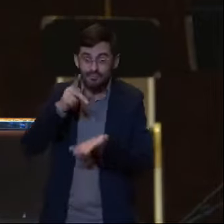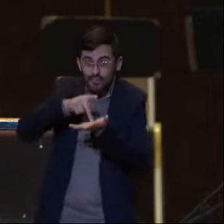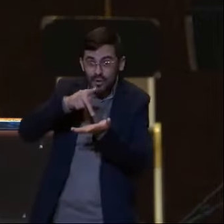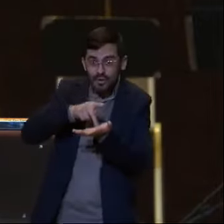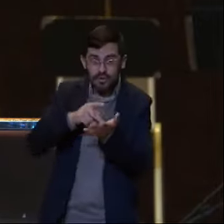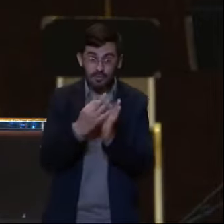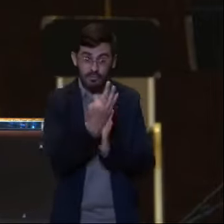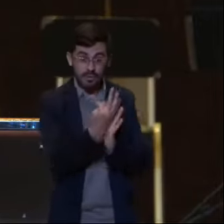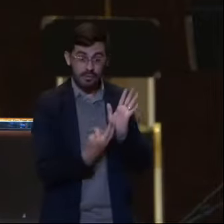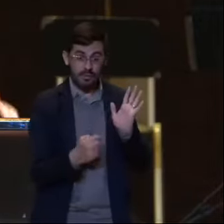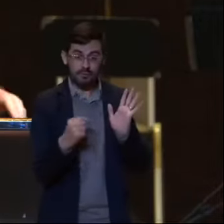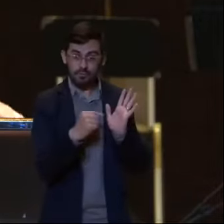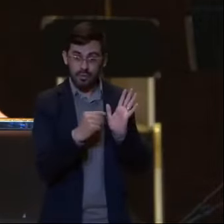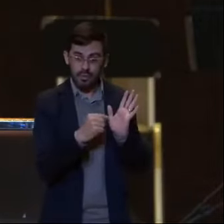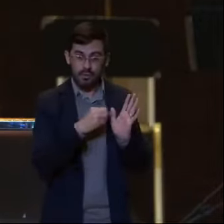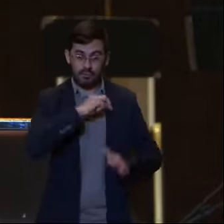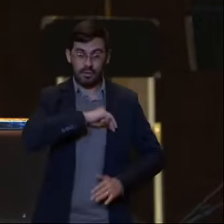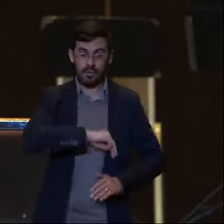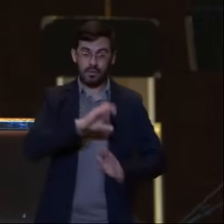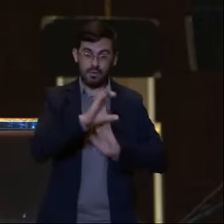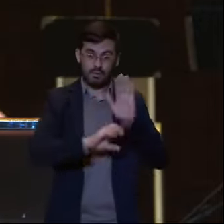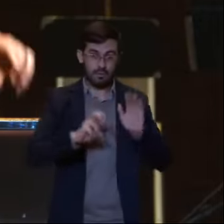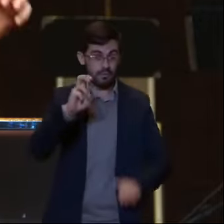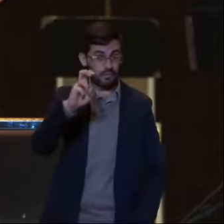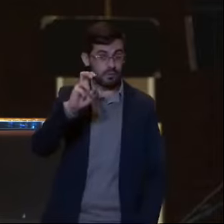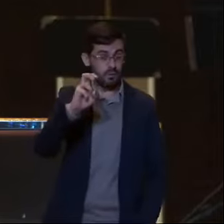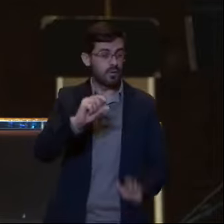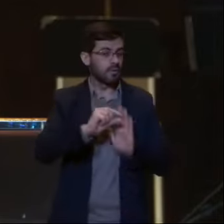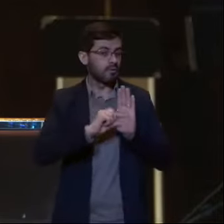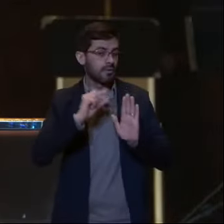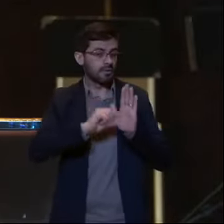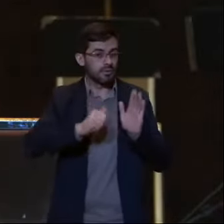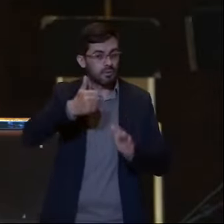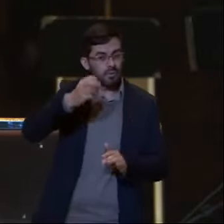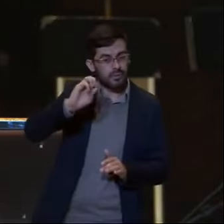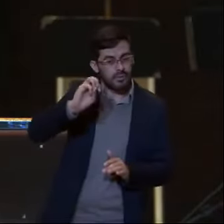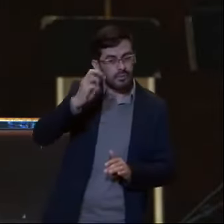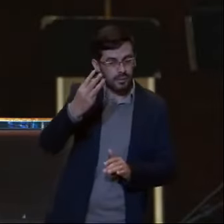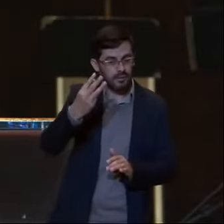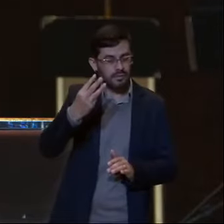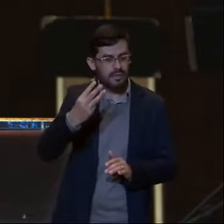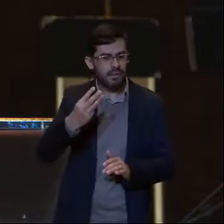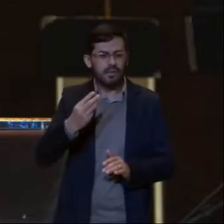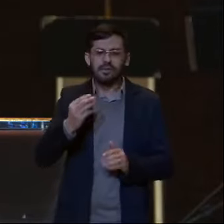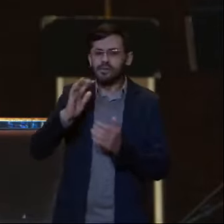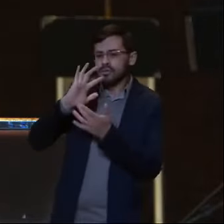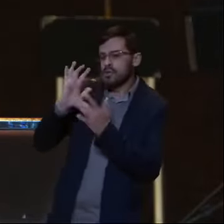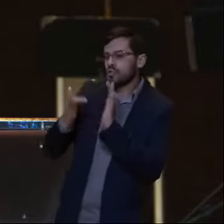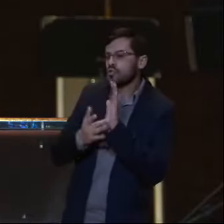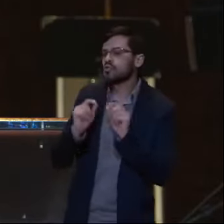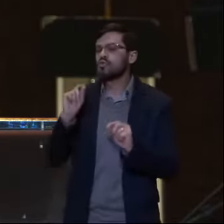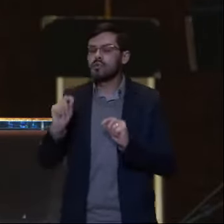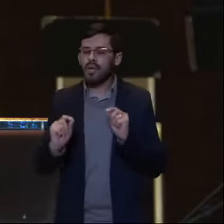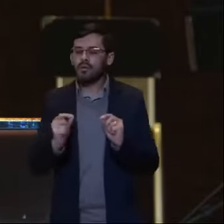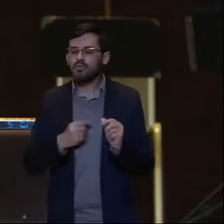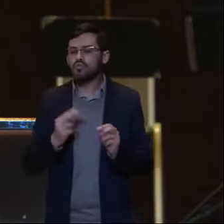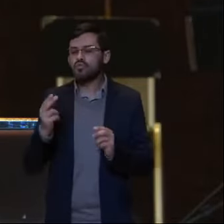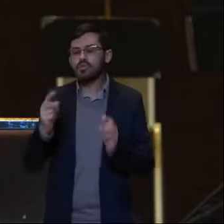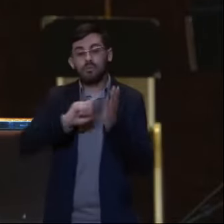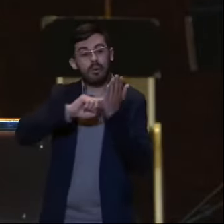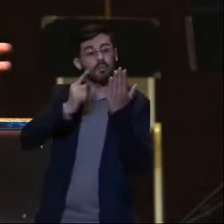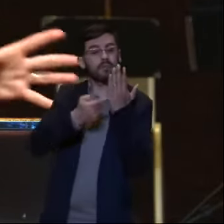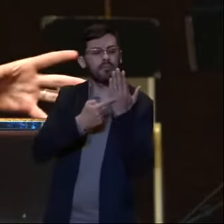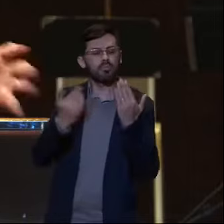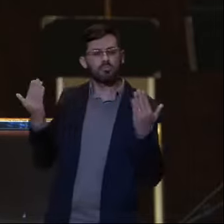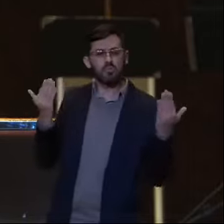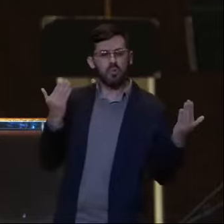nesse texto de Mateus 5:13, Jesus vai trazer duas figuras do que ele espera dos seus filhos.